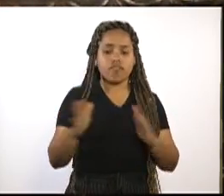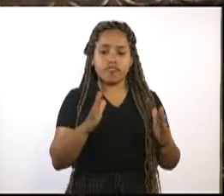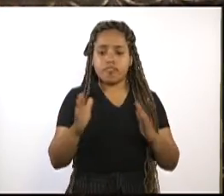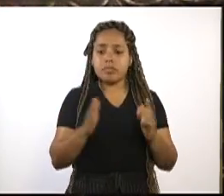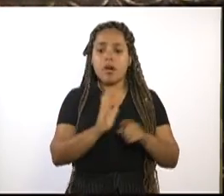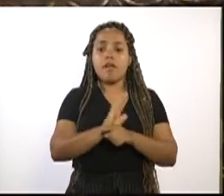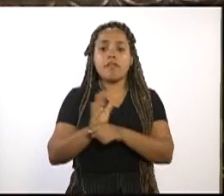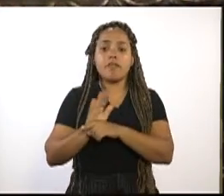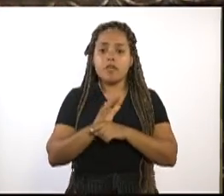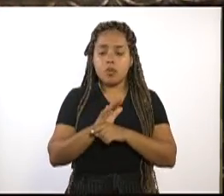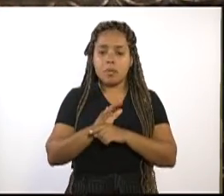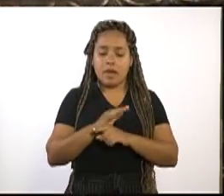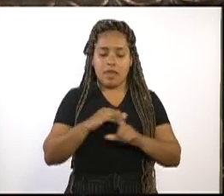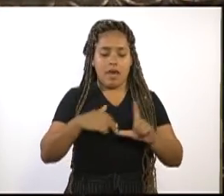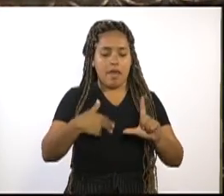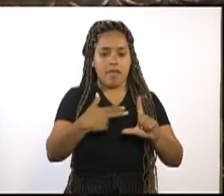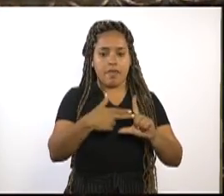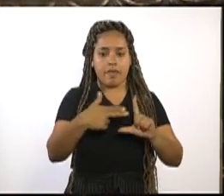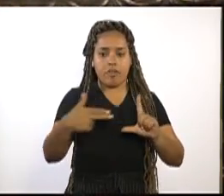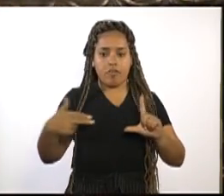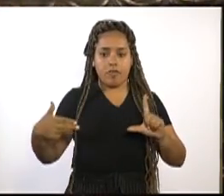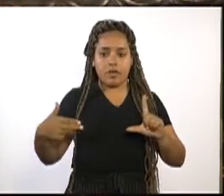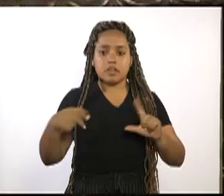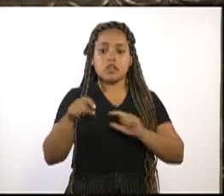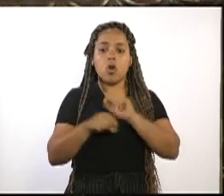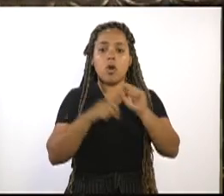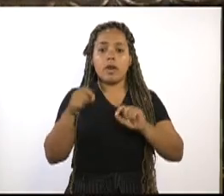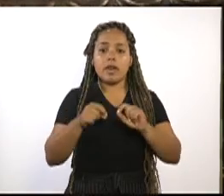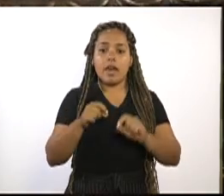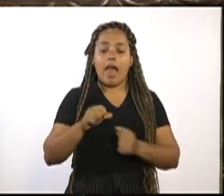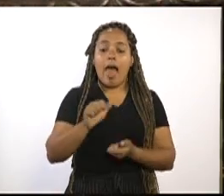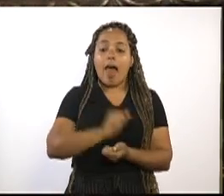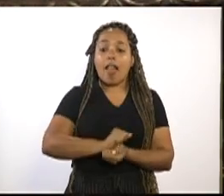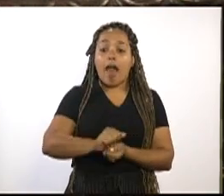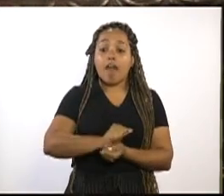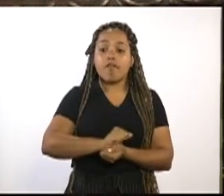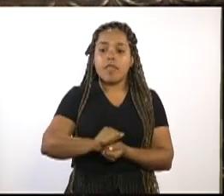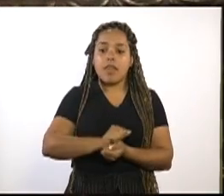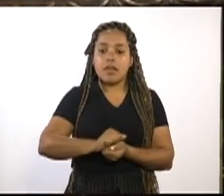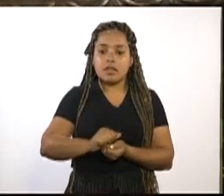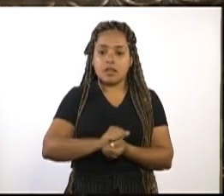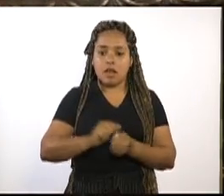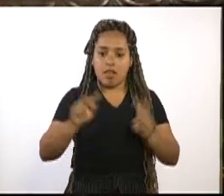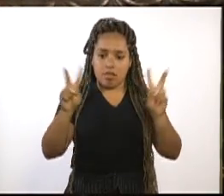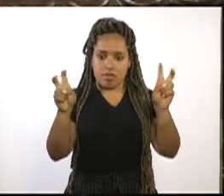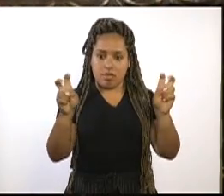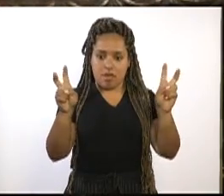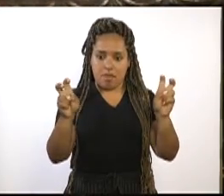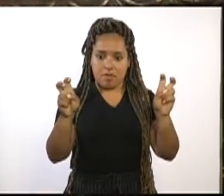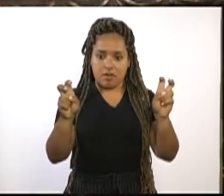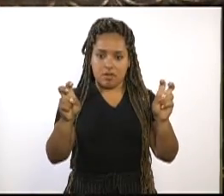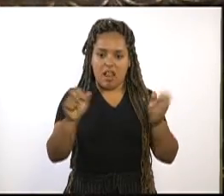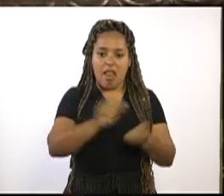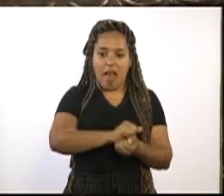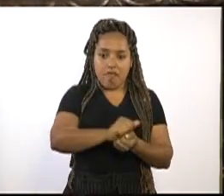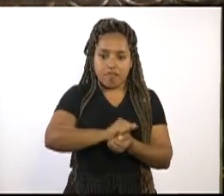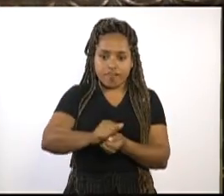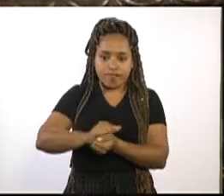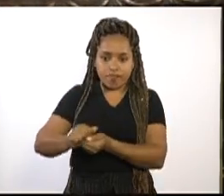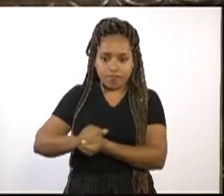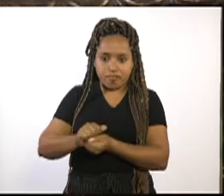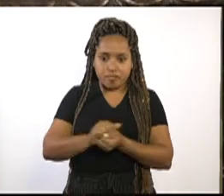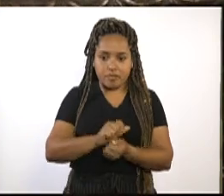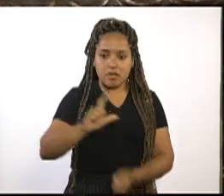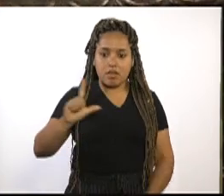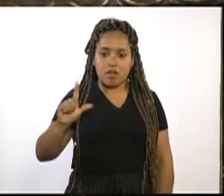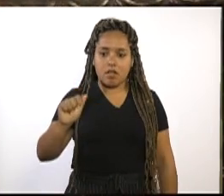na Netflix, chamada Lavanderia. Deputado Ferreirinha devia ver. É com